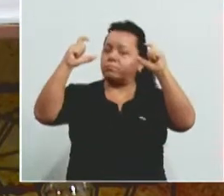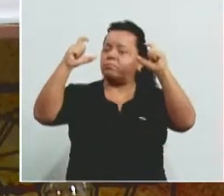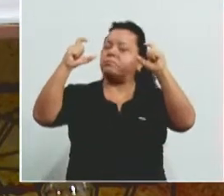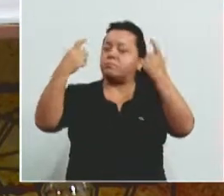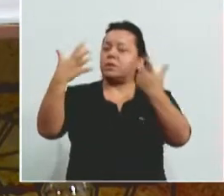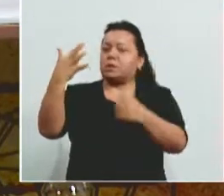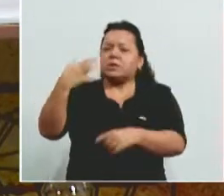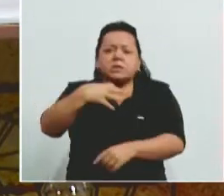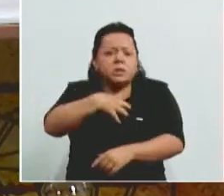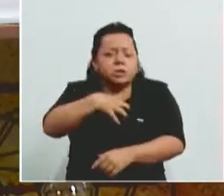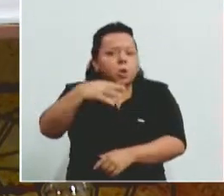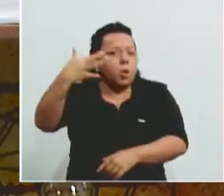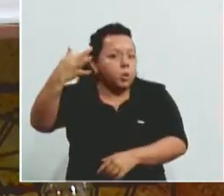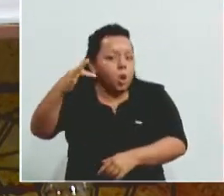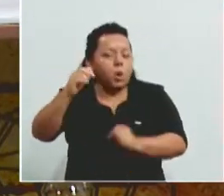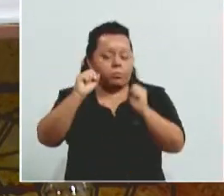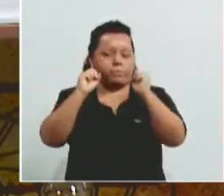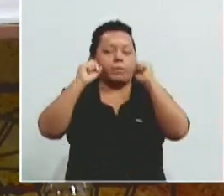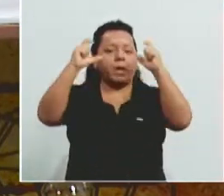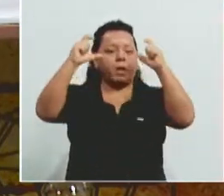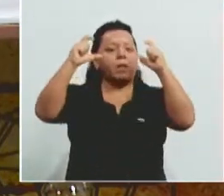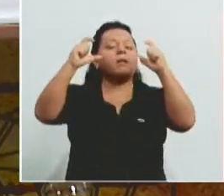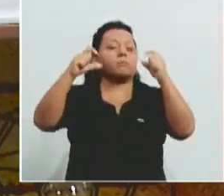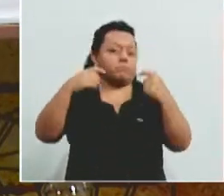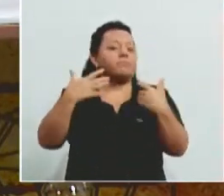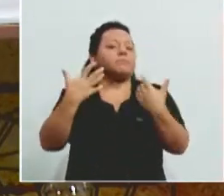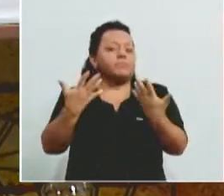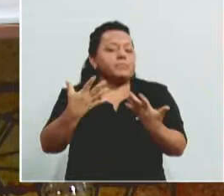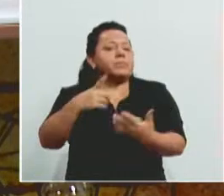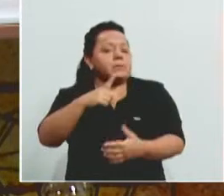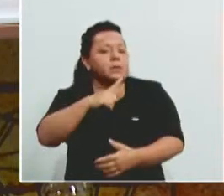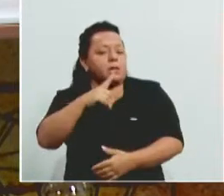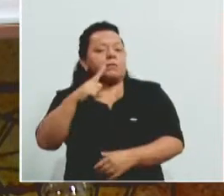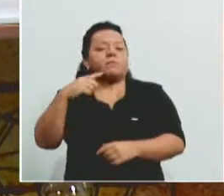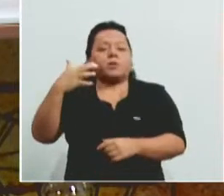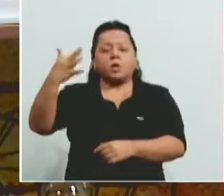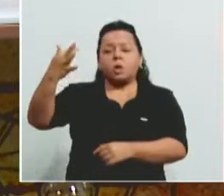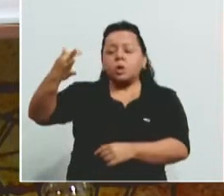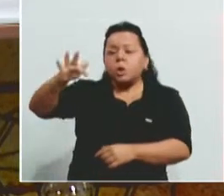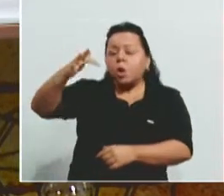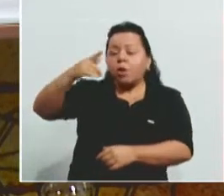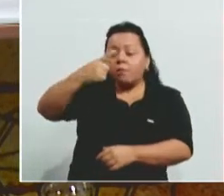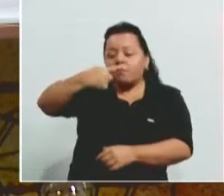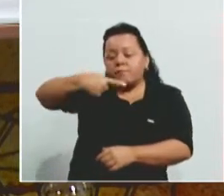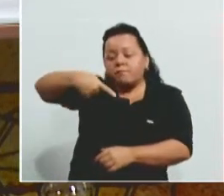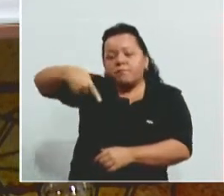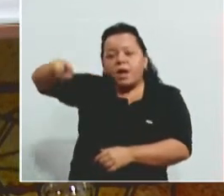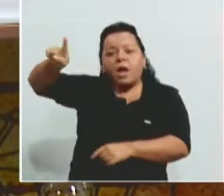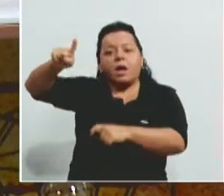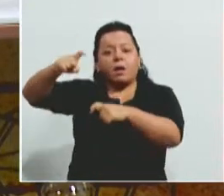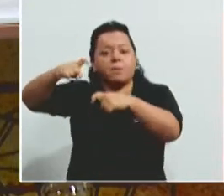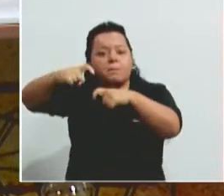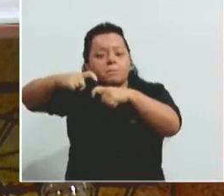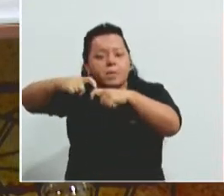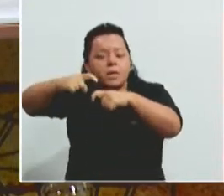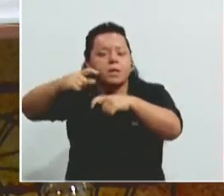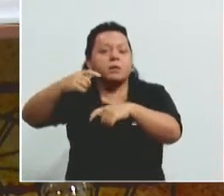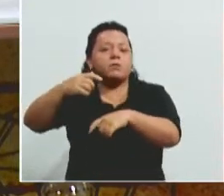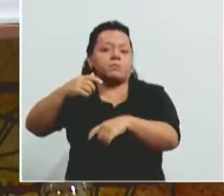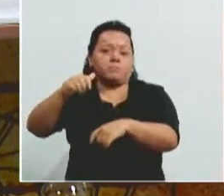pensar sempre assim, dor, sinal de alerta. Teve dor, vai ao médico, verifica o que era essa dor para a